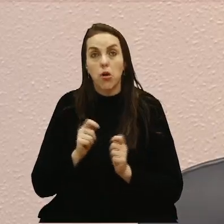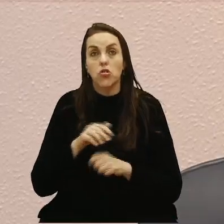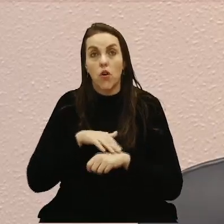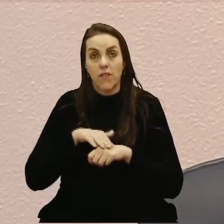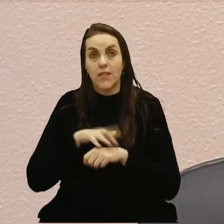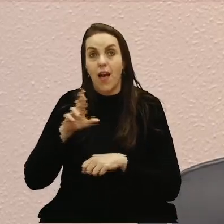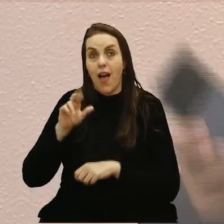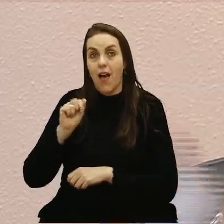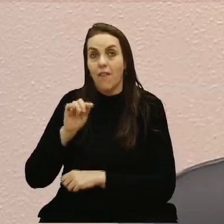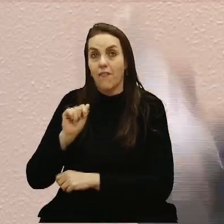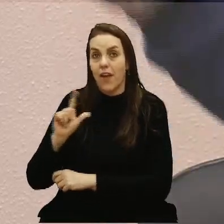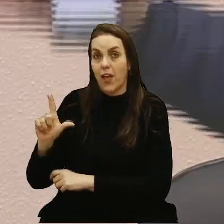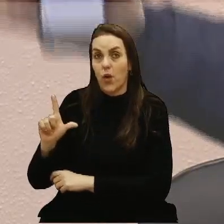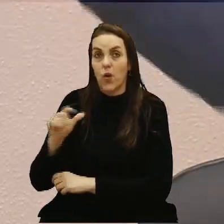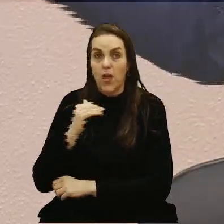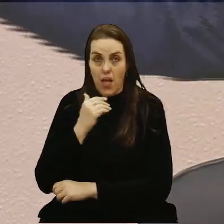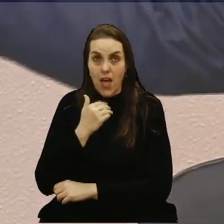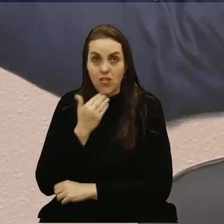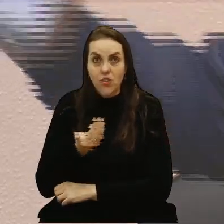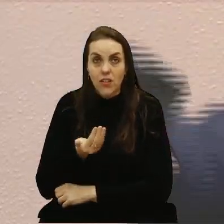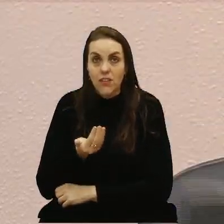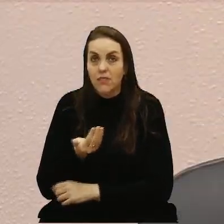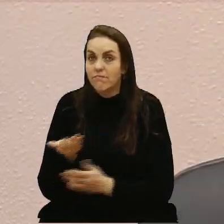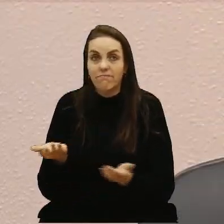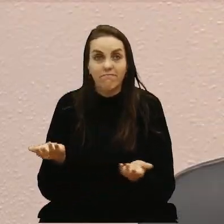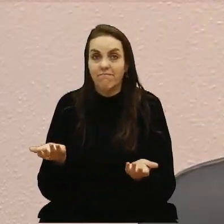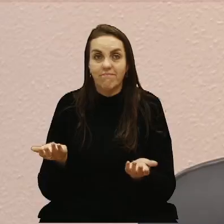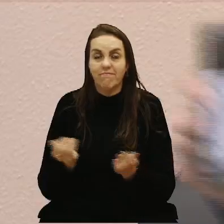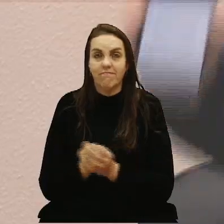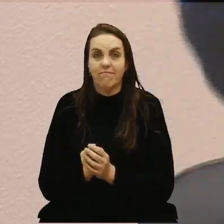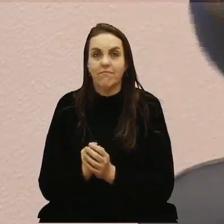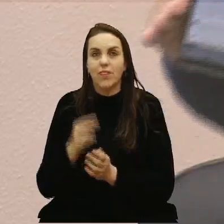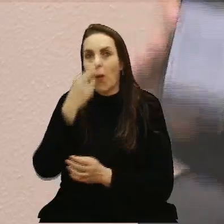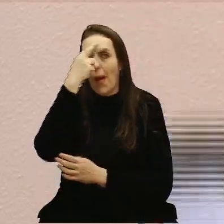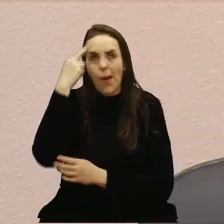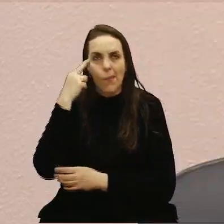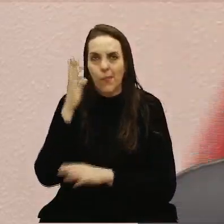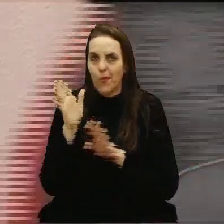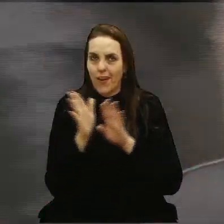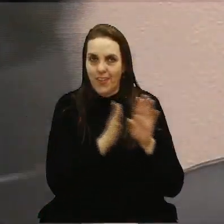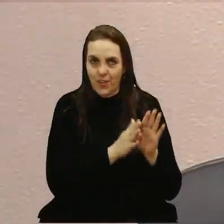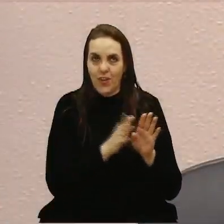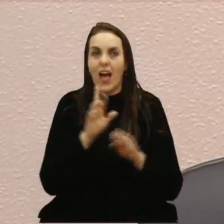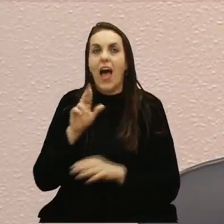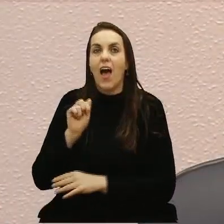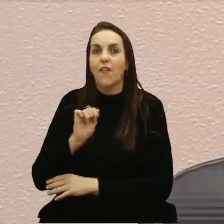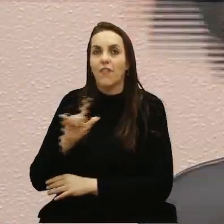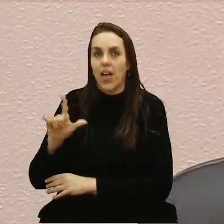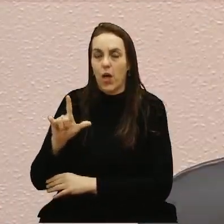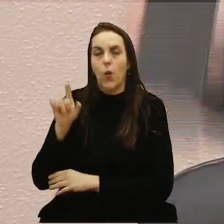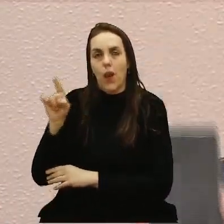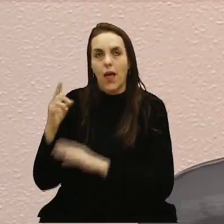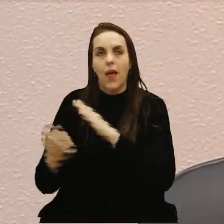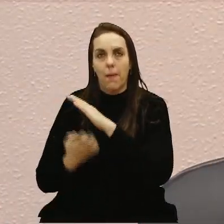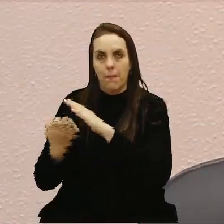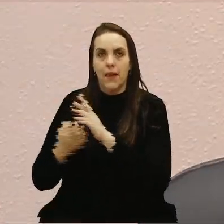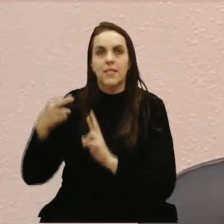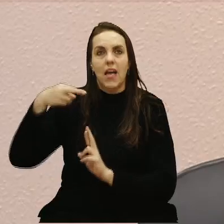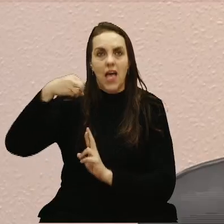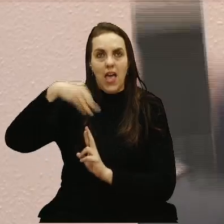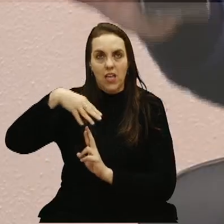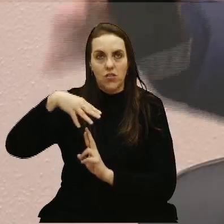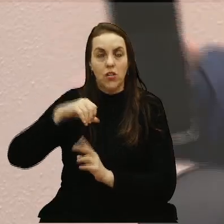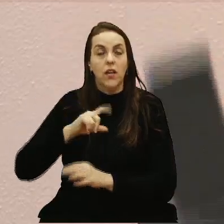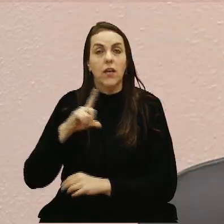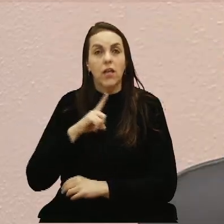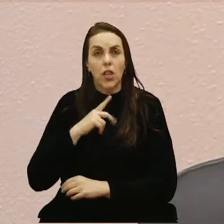Mas adianta? Não adianta. O Rafael não o Bueno, mas o Rafael da concessionária. Então, é um absurdo. E